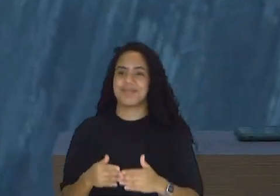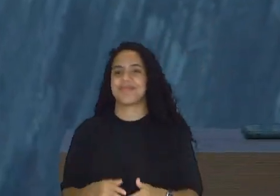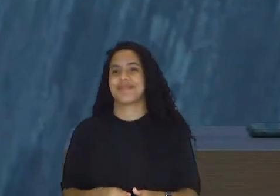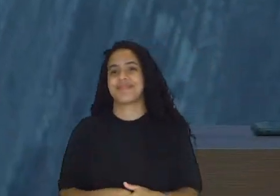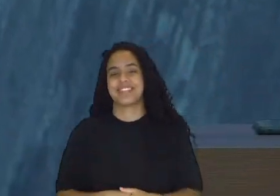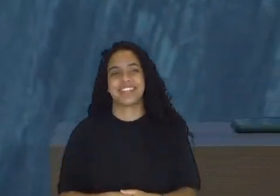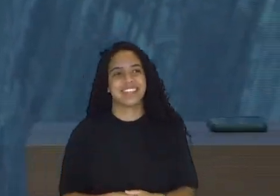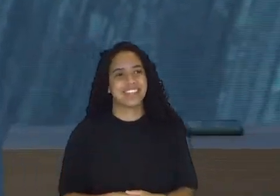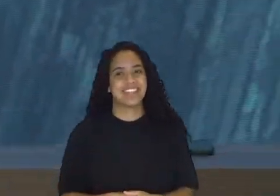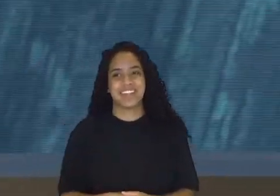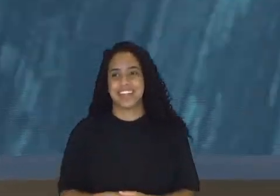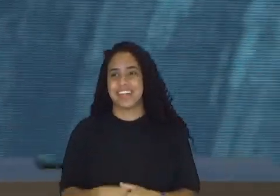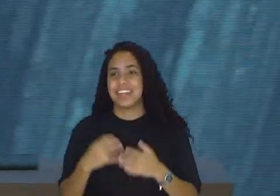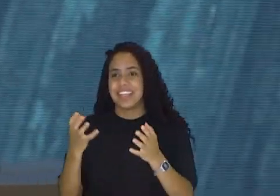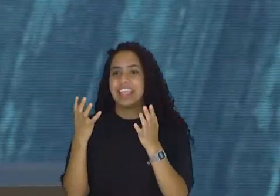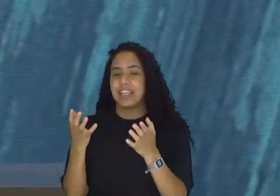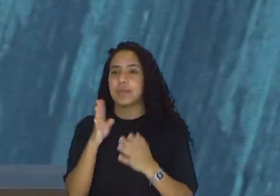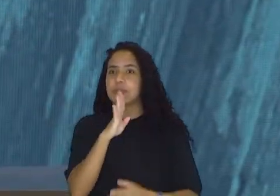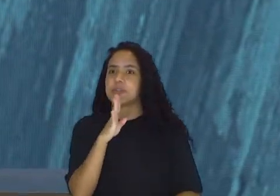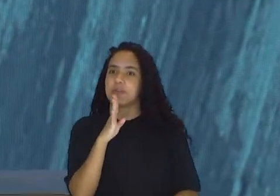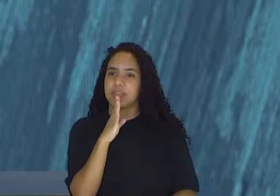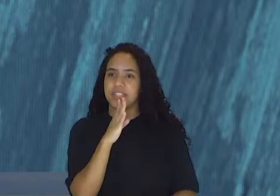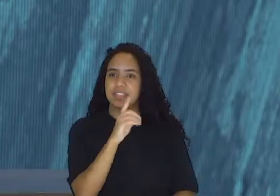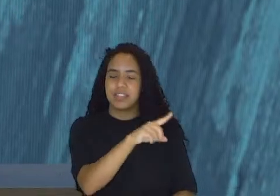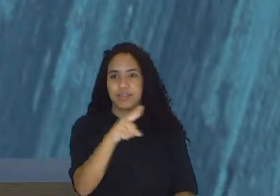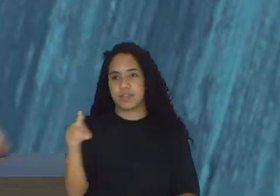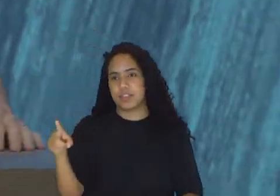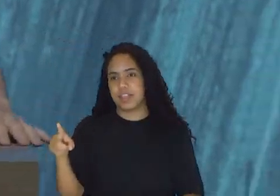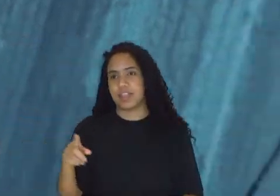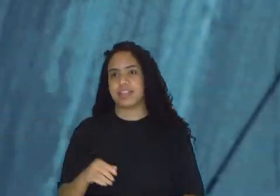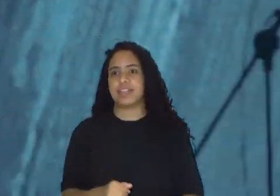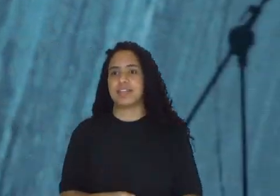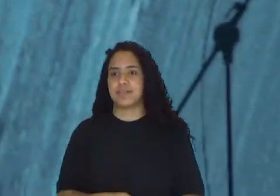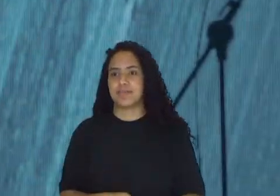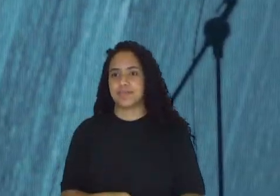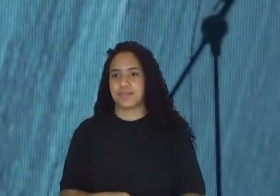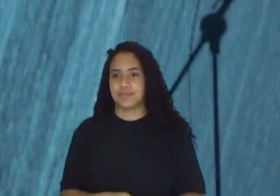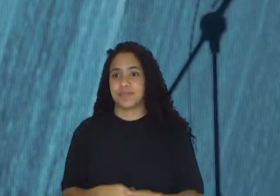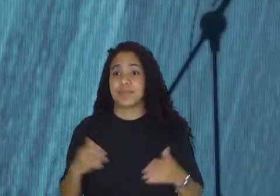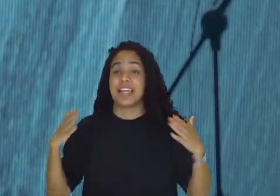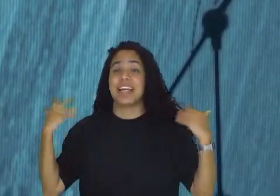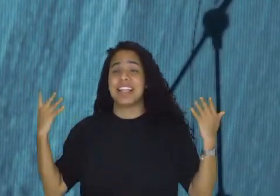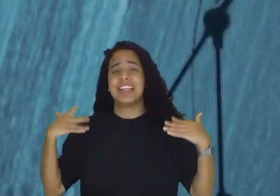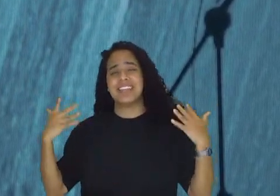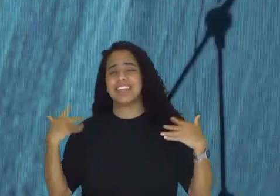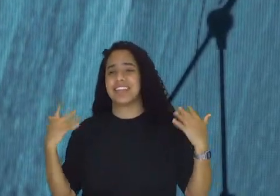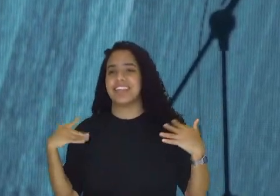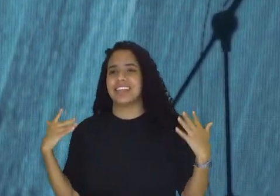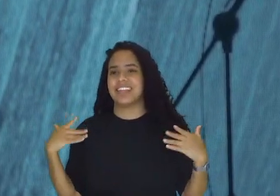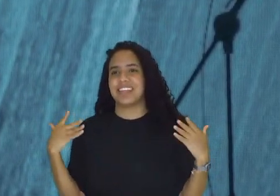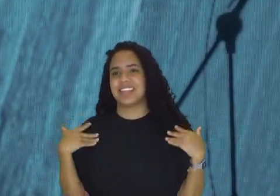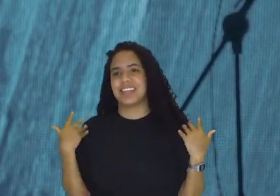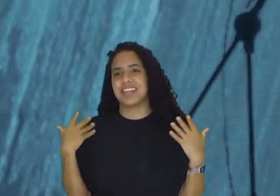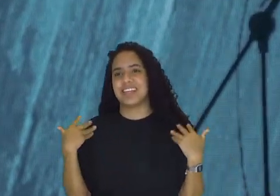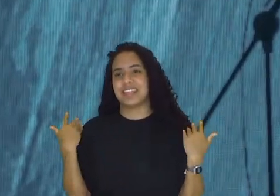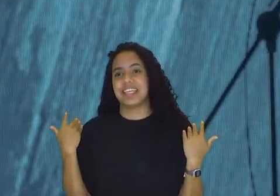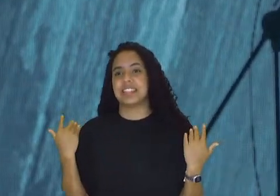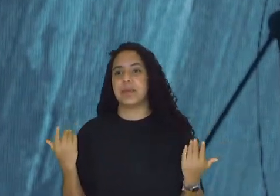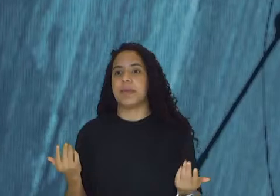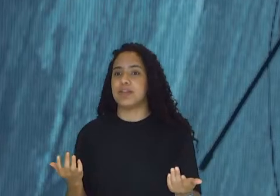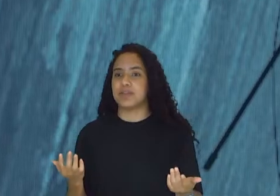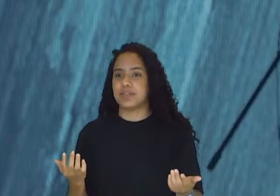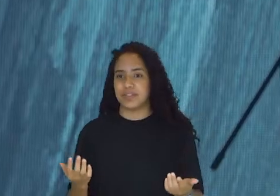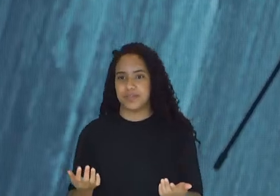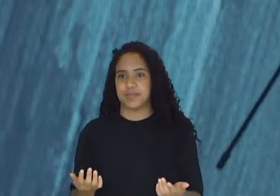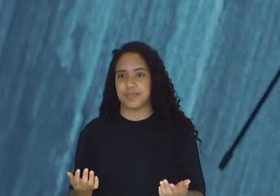ver você mesmo que à distância, porque para nós é uma alegria recebê-lo. Sejam muito bem-vindos a essa casa. Receba o